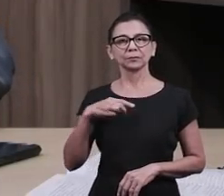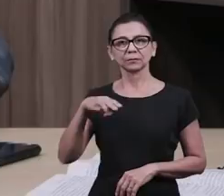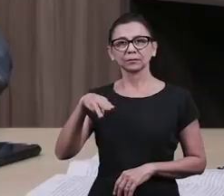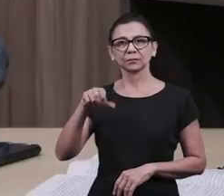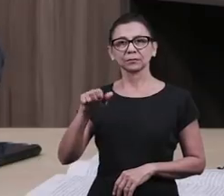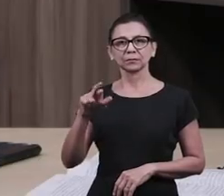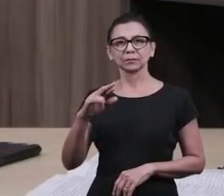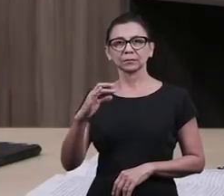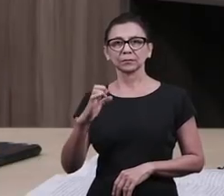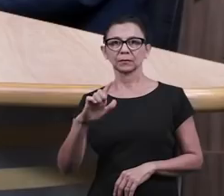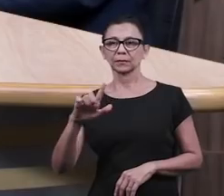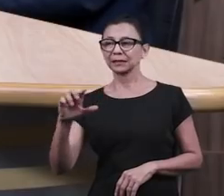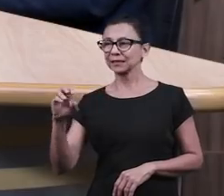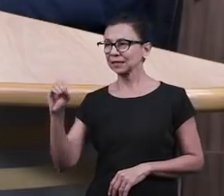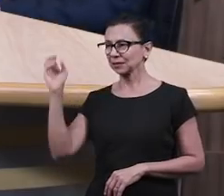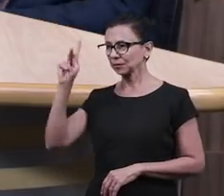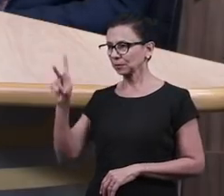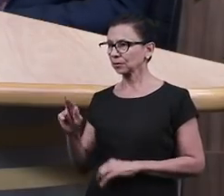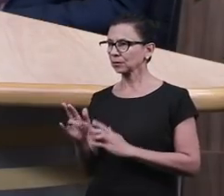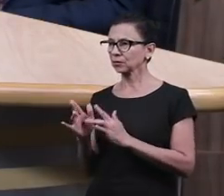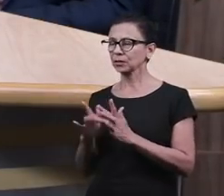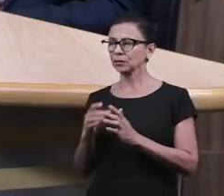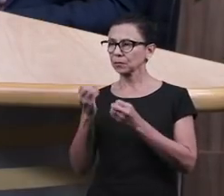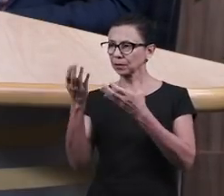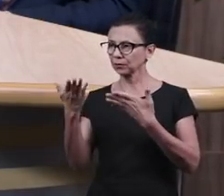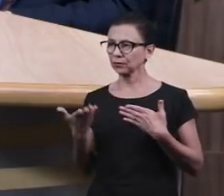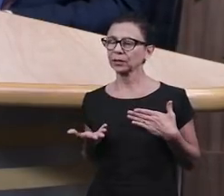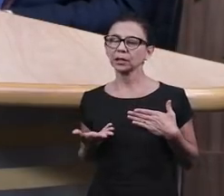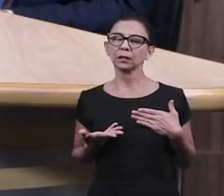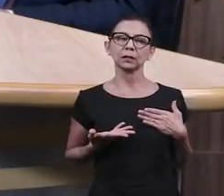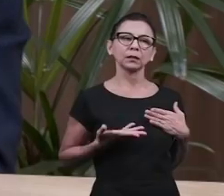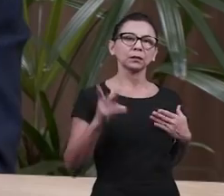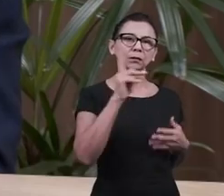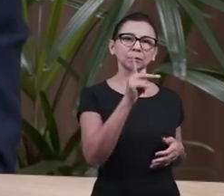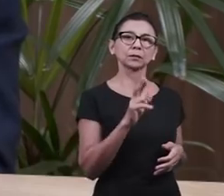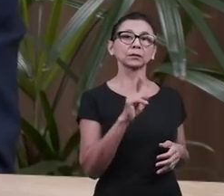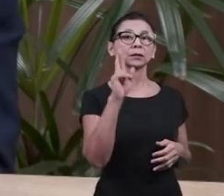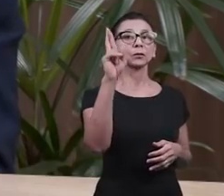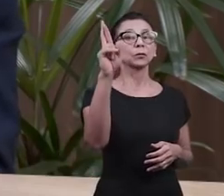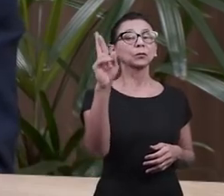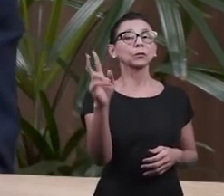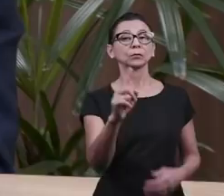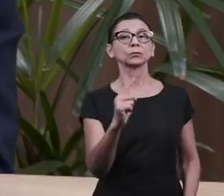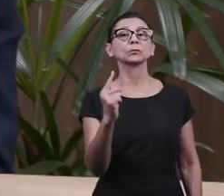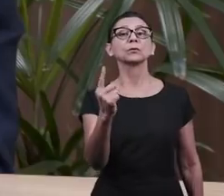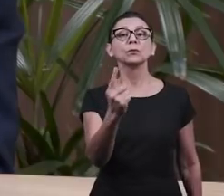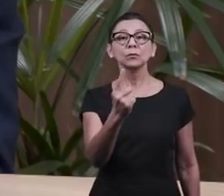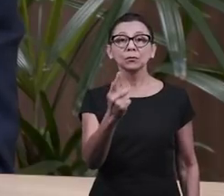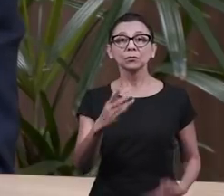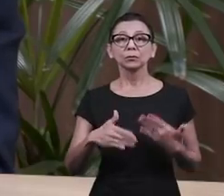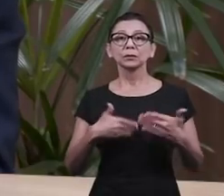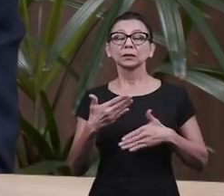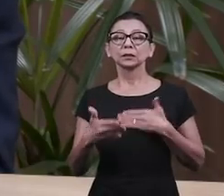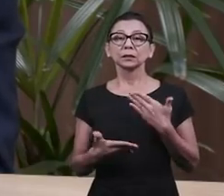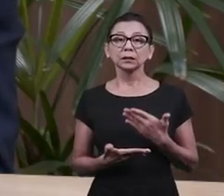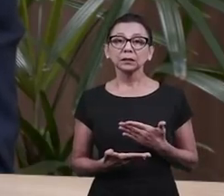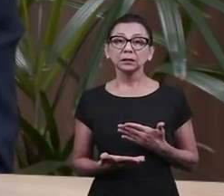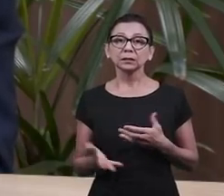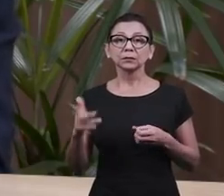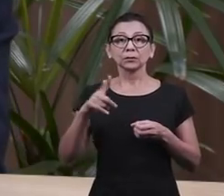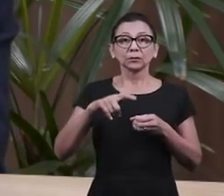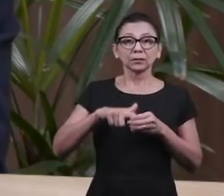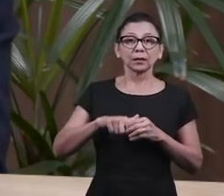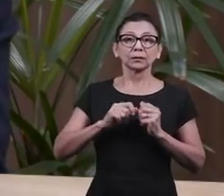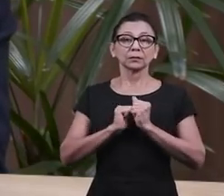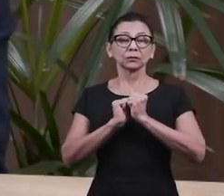Marcelo Ferreira. Pastor Marcelo, a paz do Senhor, seja bem-vindo. Paz do Senhor a todos, é uma alegria estar aqui juntos